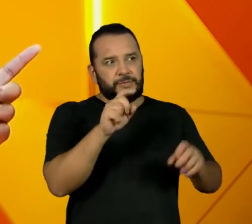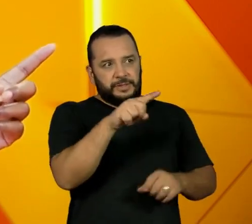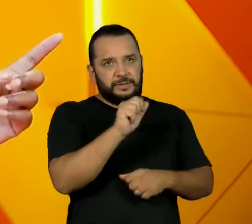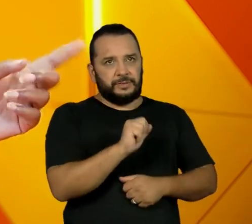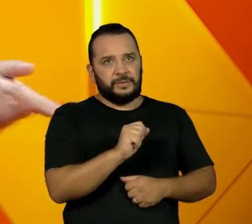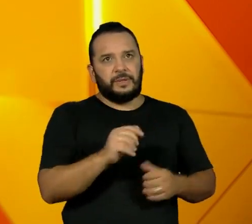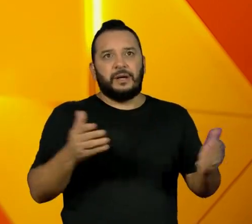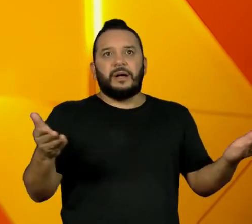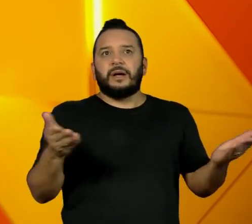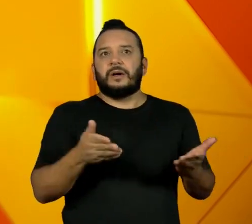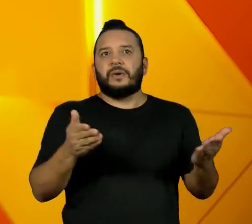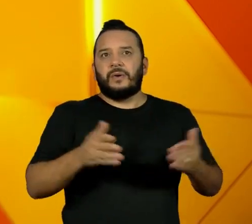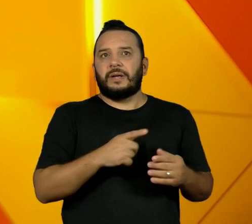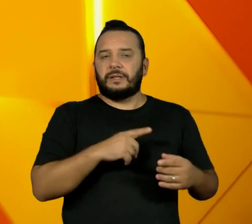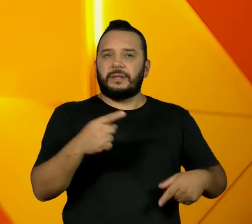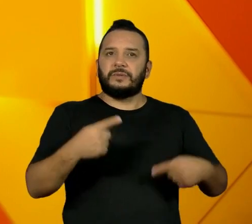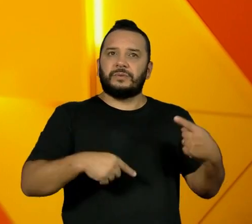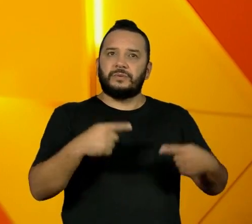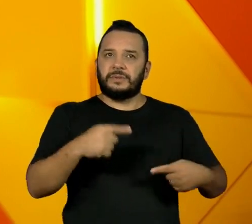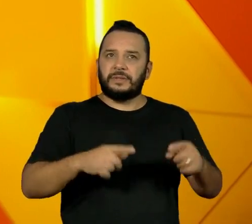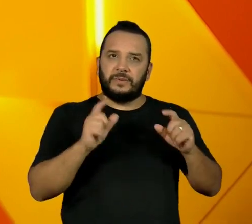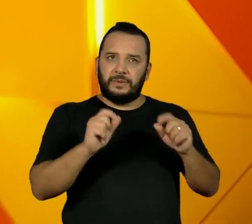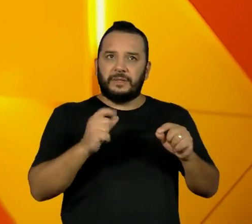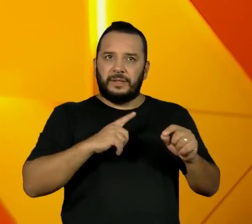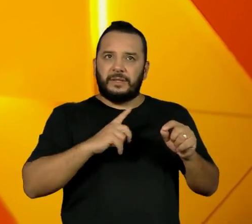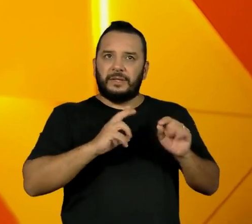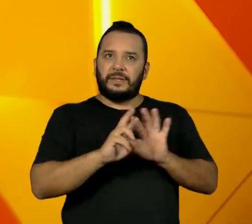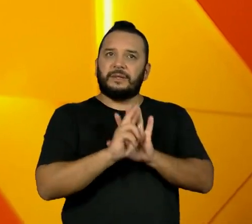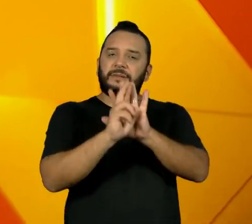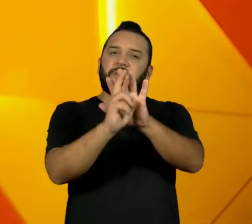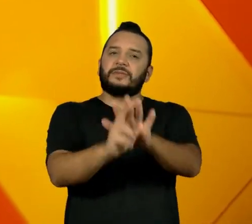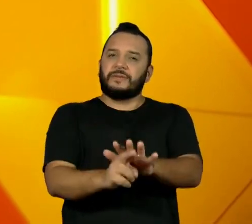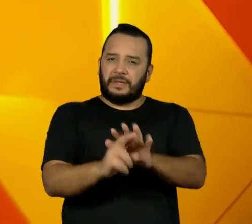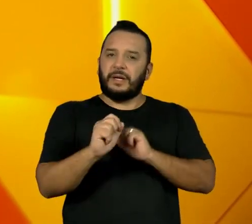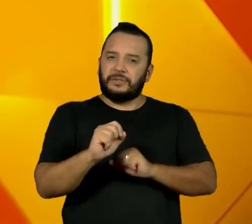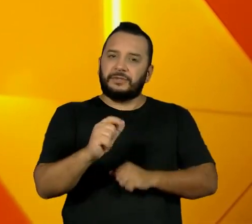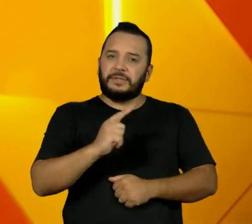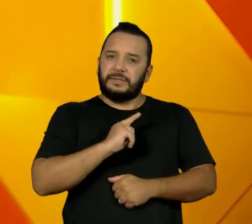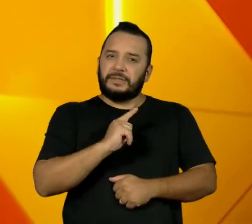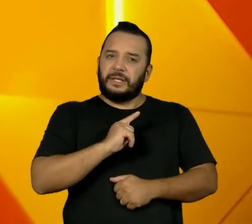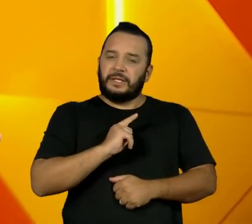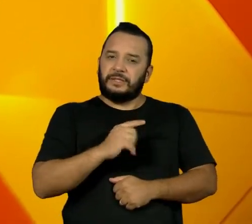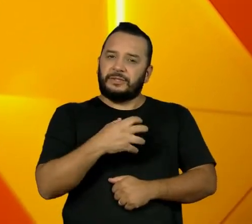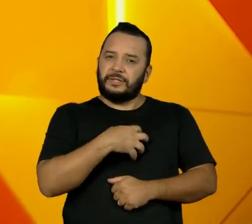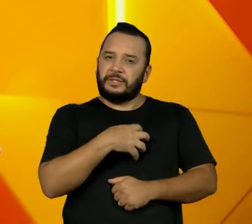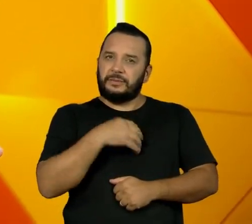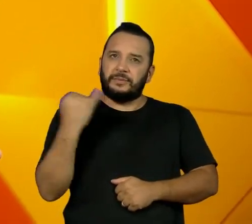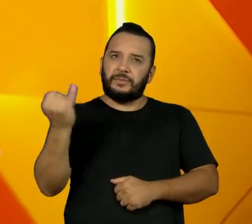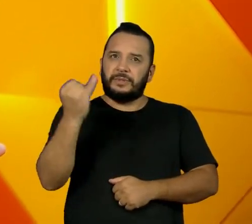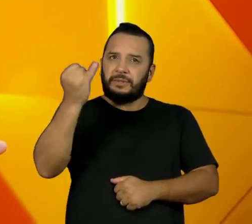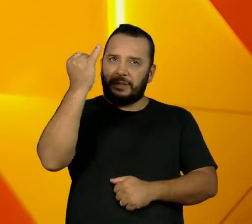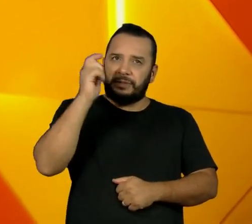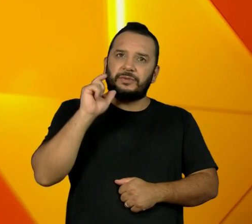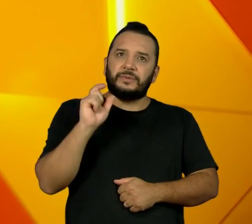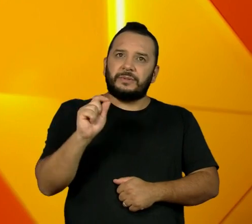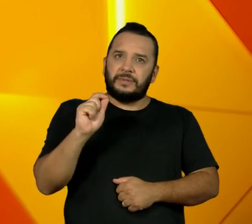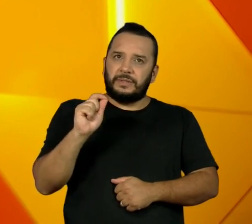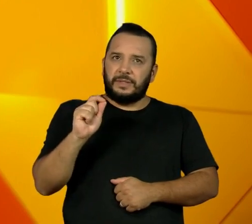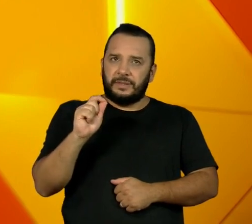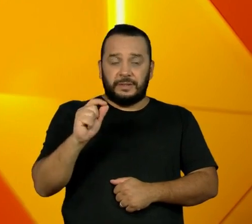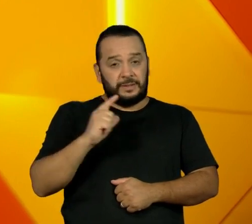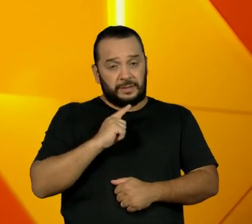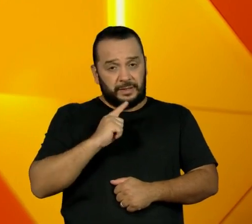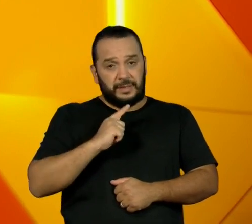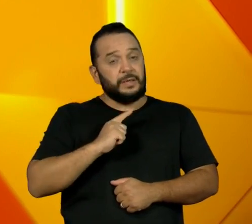levar vocês agora para uma discussão em torno da representatividade, que vem ganhando contornos importantes com a consolidação de